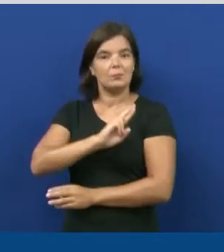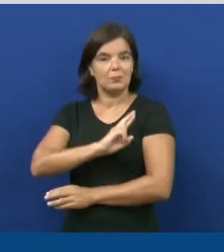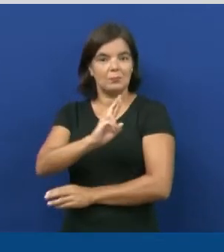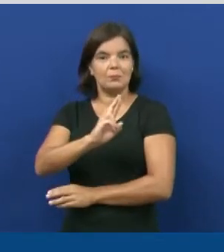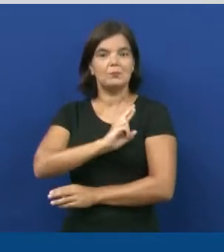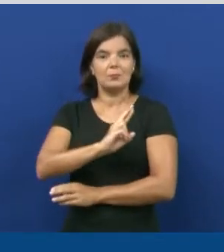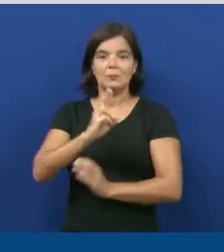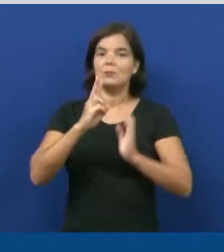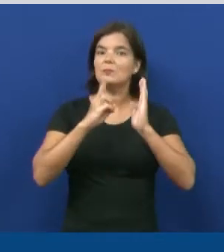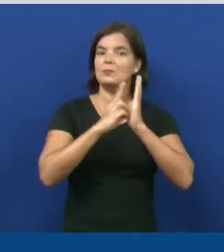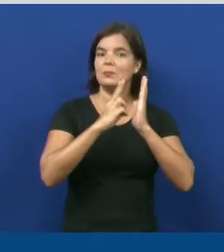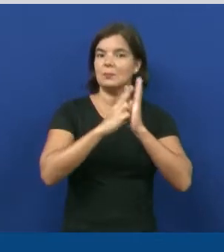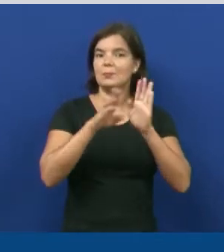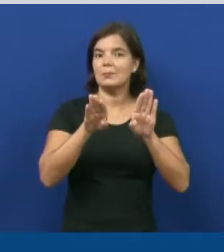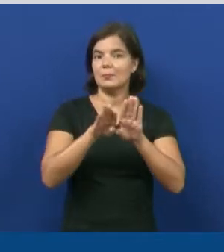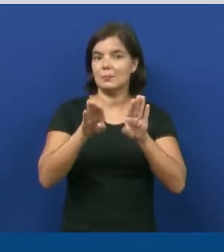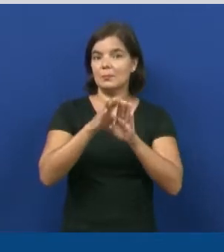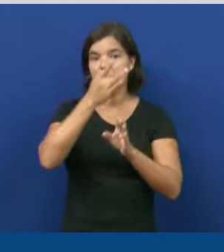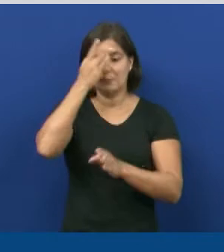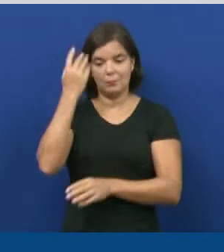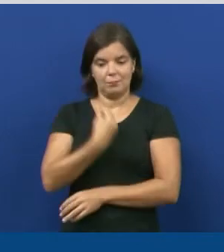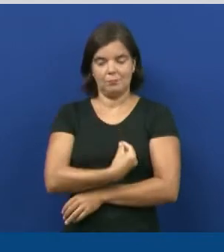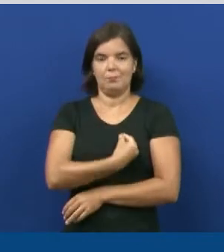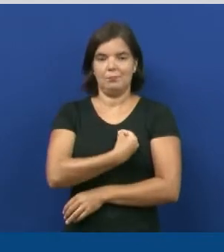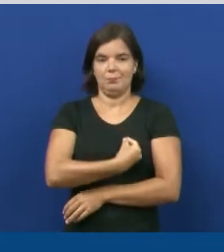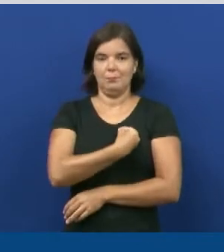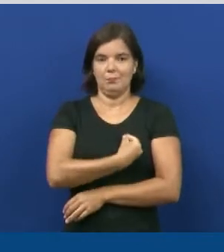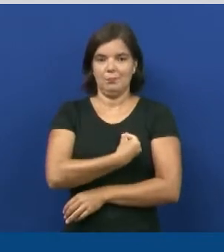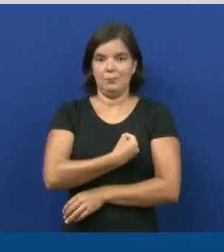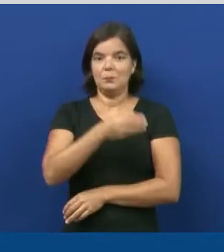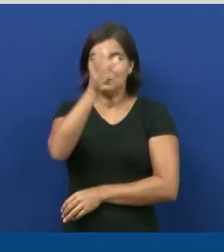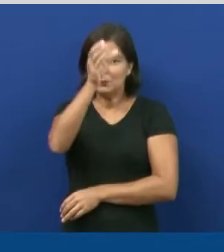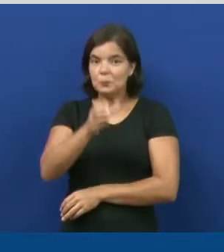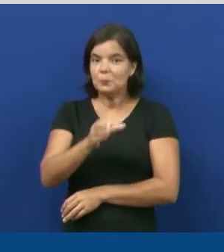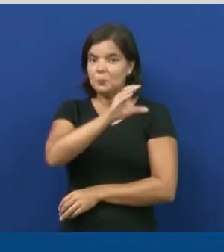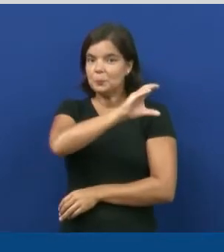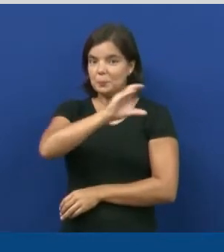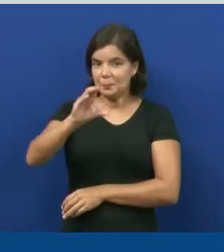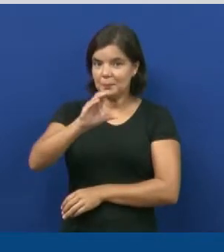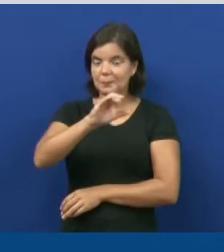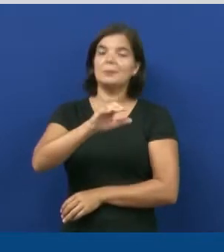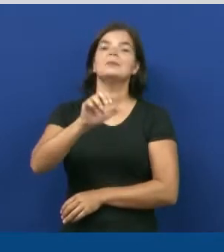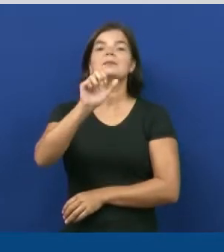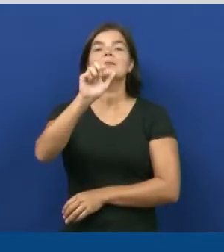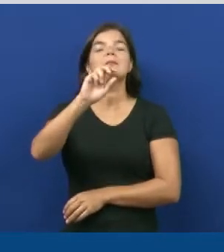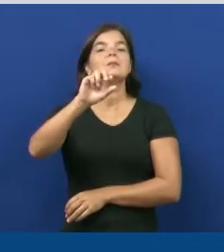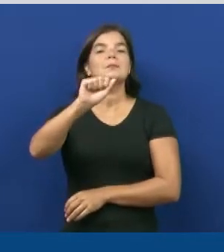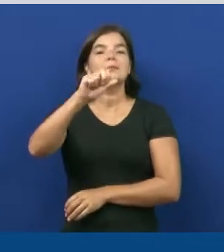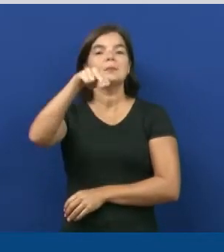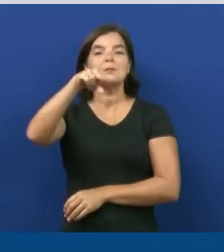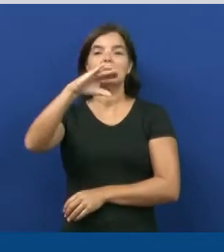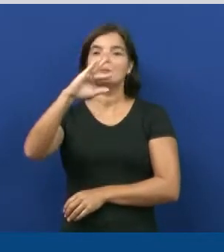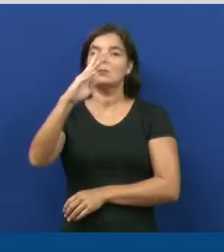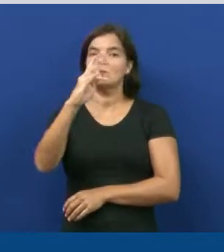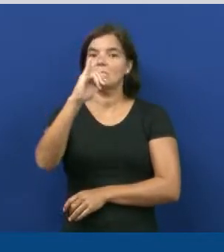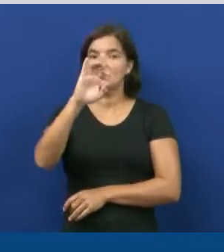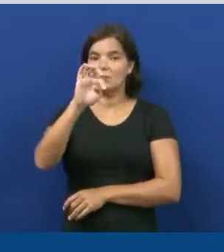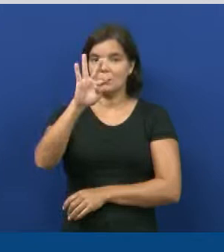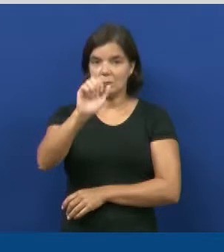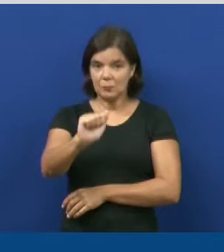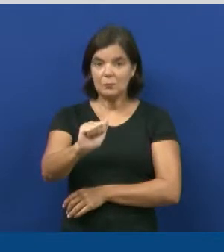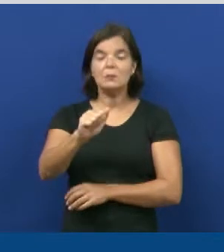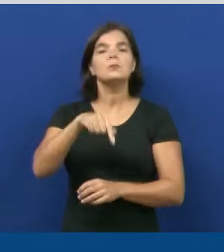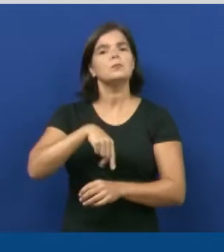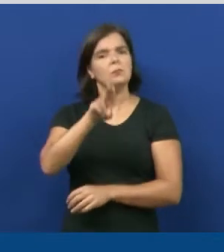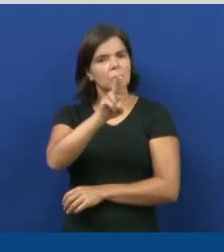religiosamente os índios e colonos. O padre Anchieta é um dos principais jesuítas que utilizou